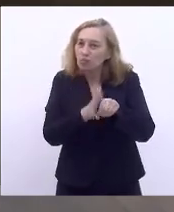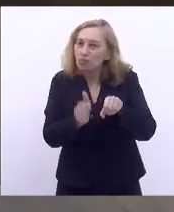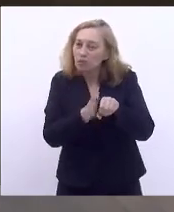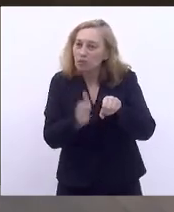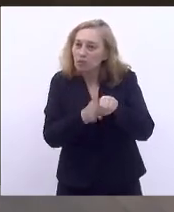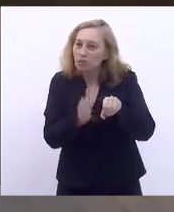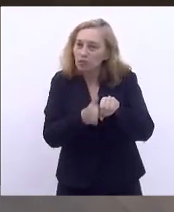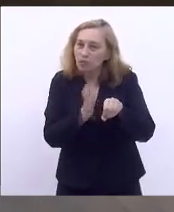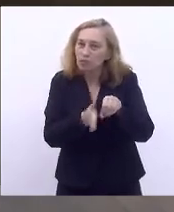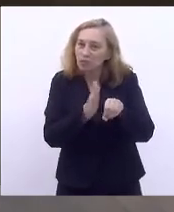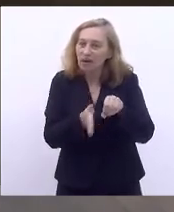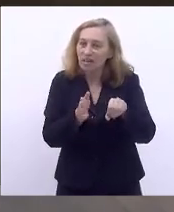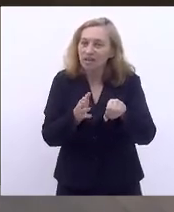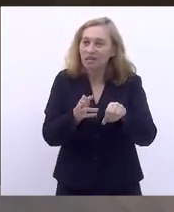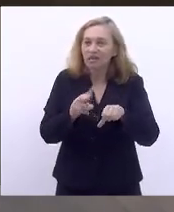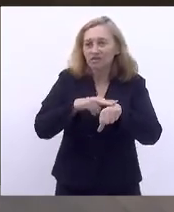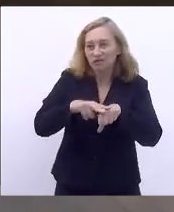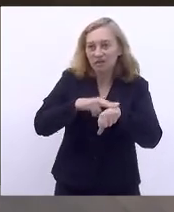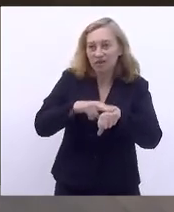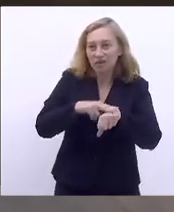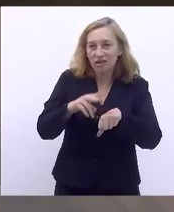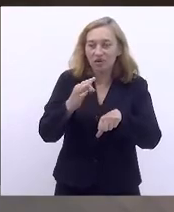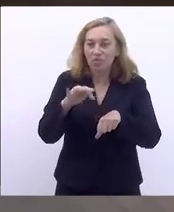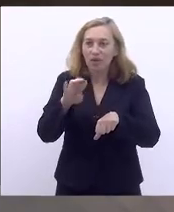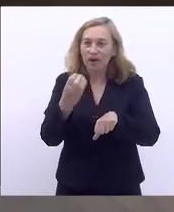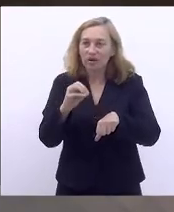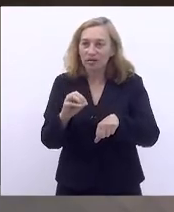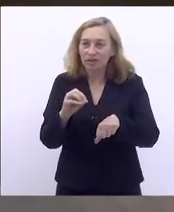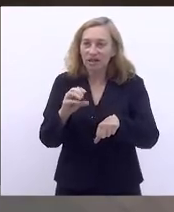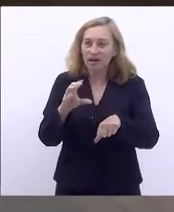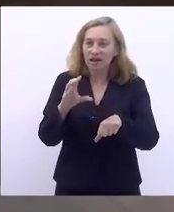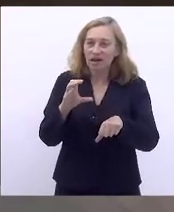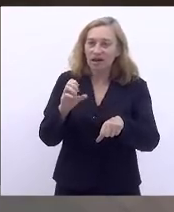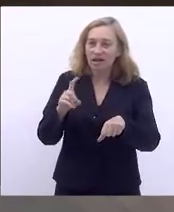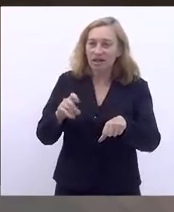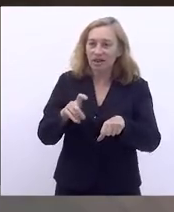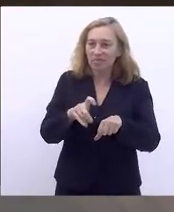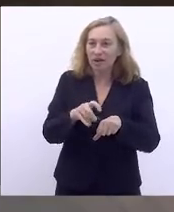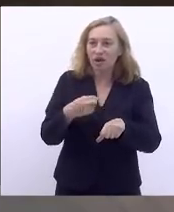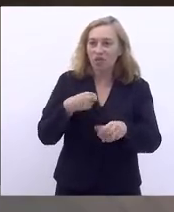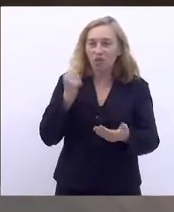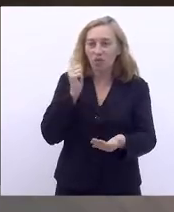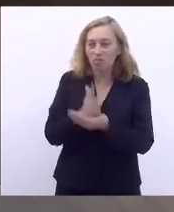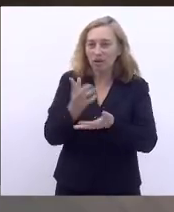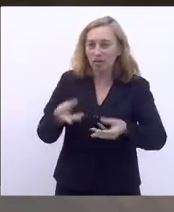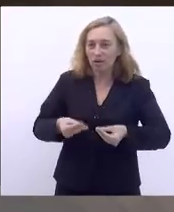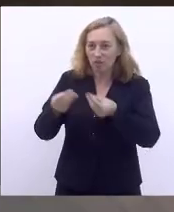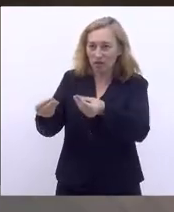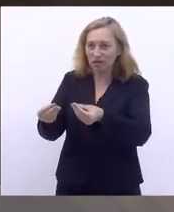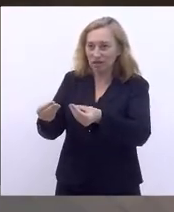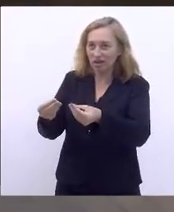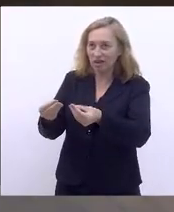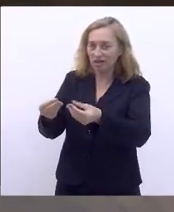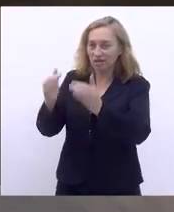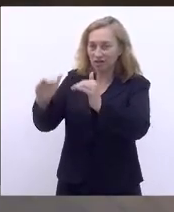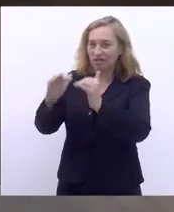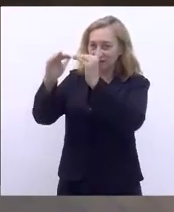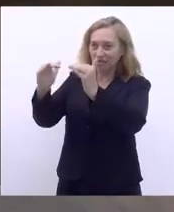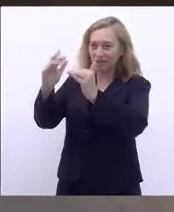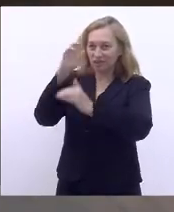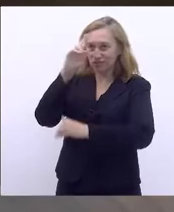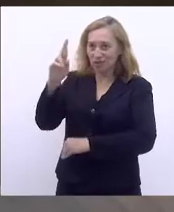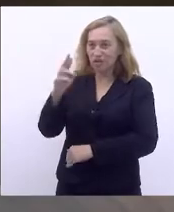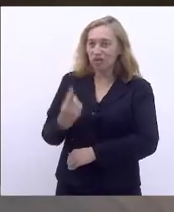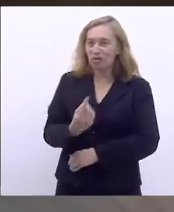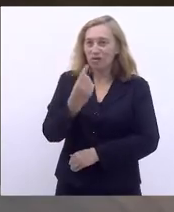é tomate verde, coentrozinho. Parabéns, e camarão. Uma delícia. Eu vou comprar amanhã para ofertar para Vossa Excelência um